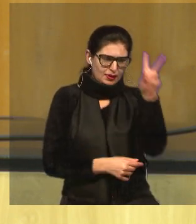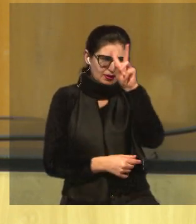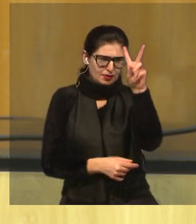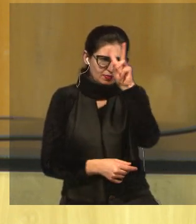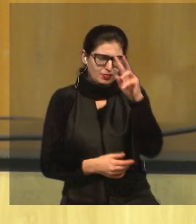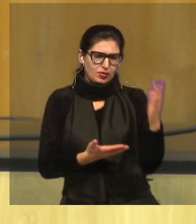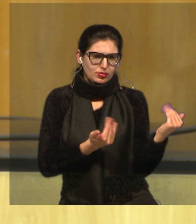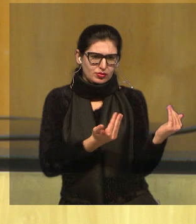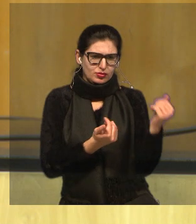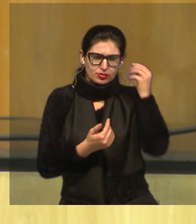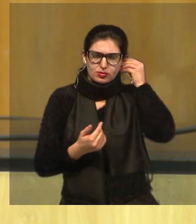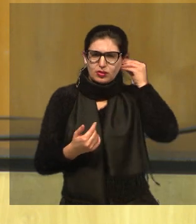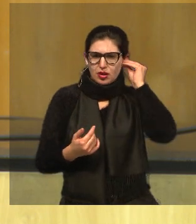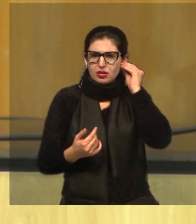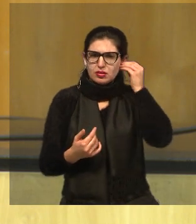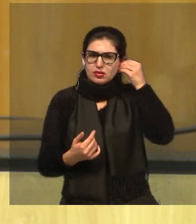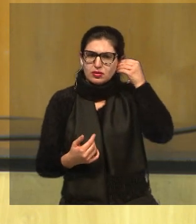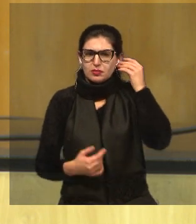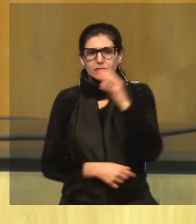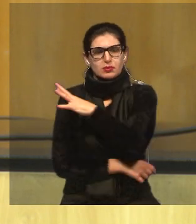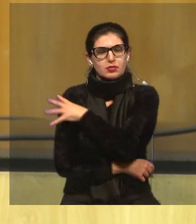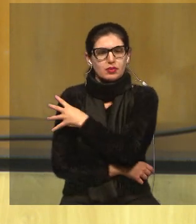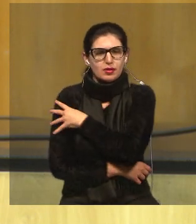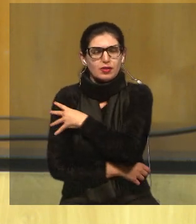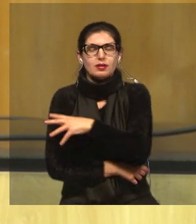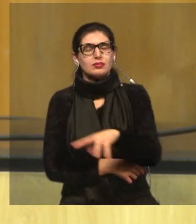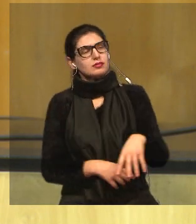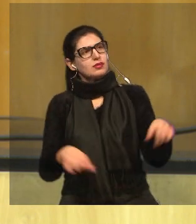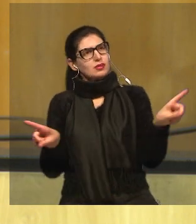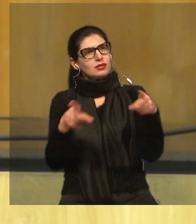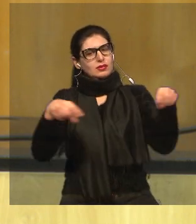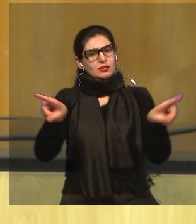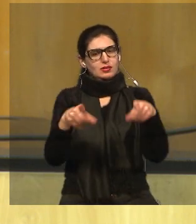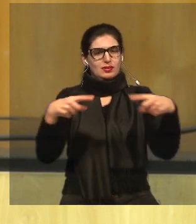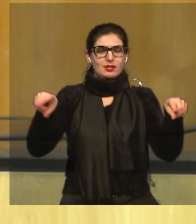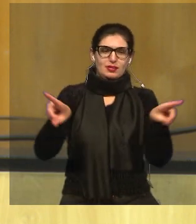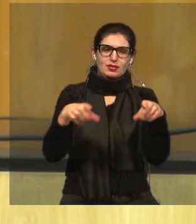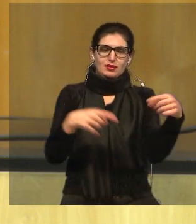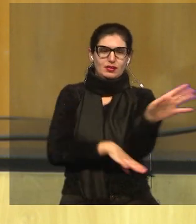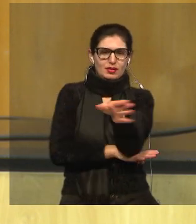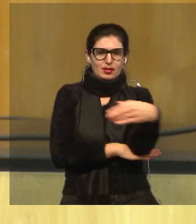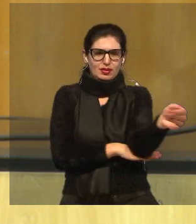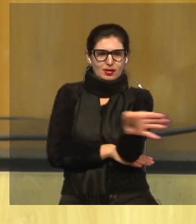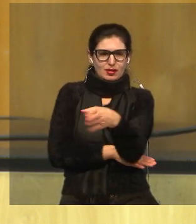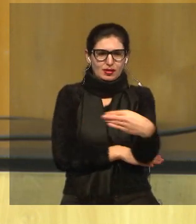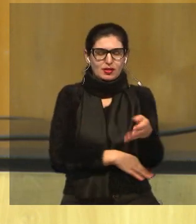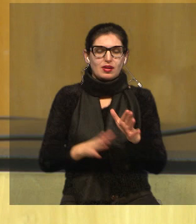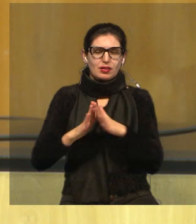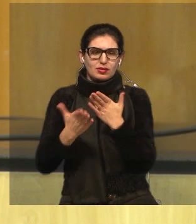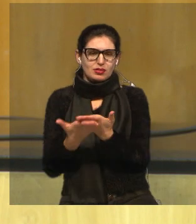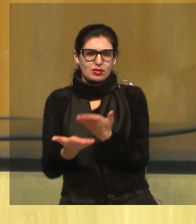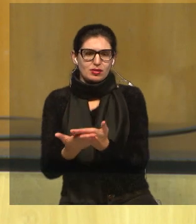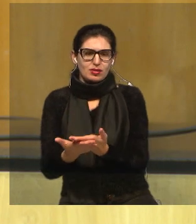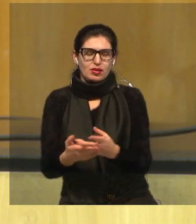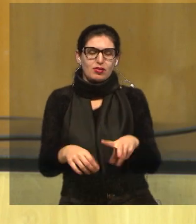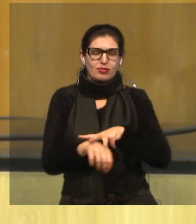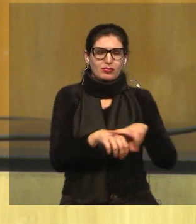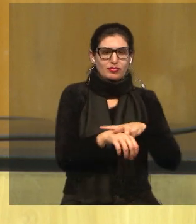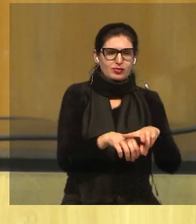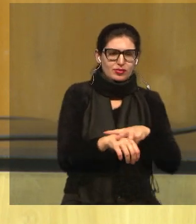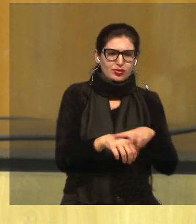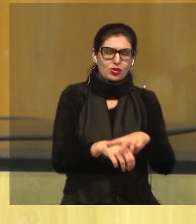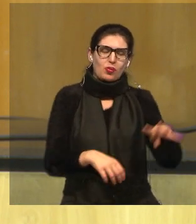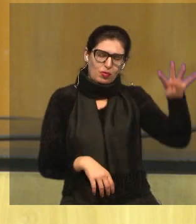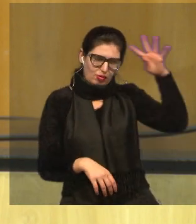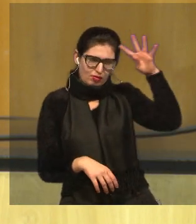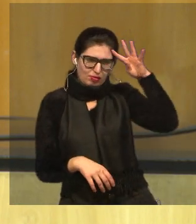me lembrei na 4ª série, cantando o hino nacional, no pátio da Escola Verdinho, a todas as quartas-feiras, a gente